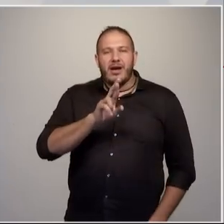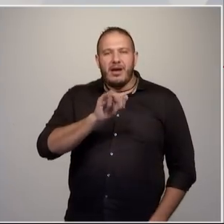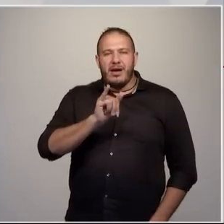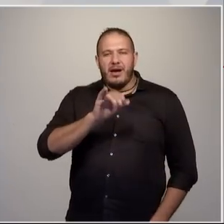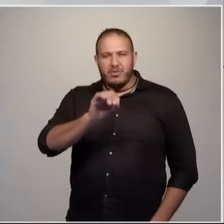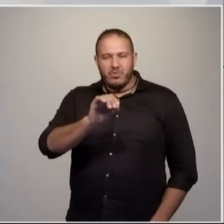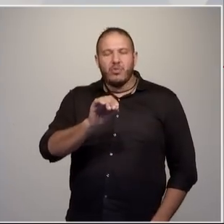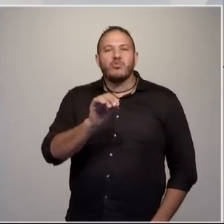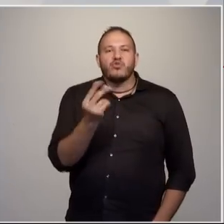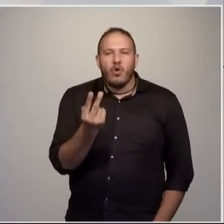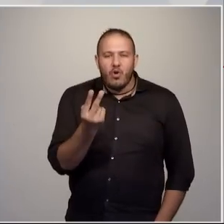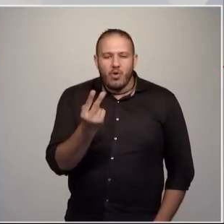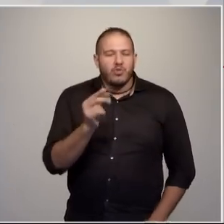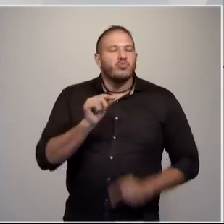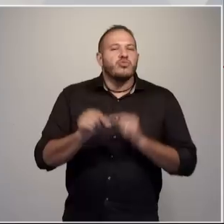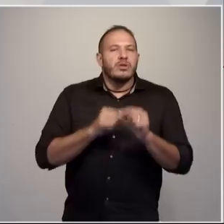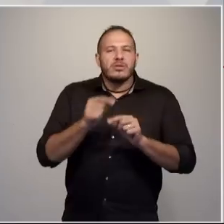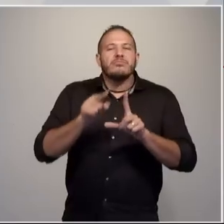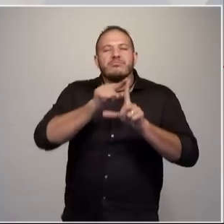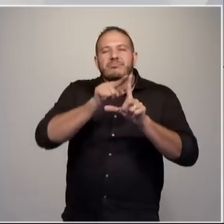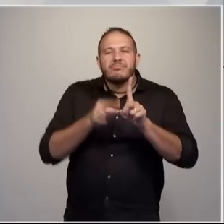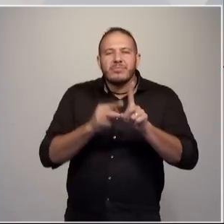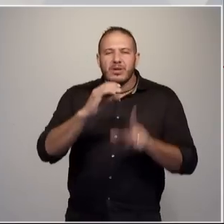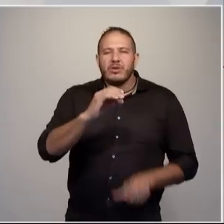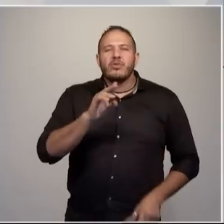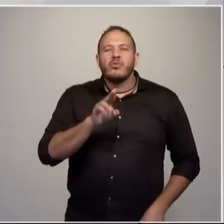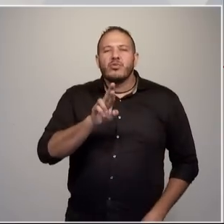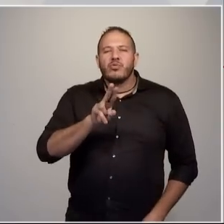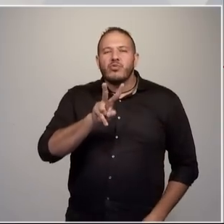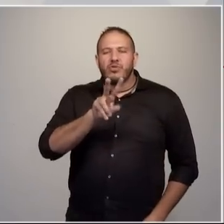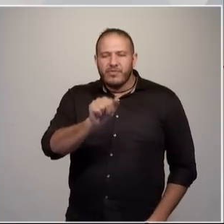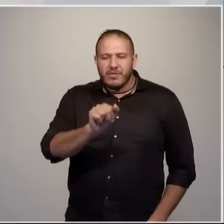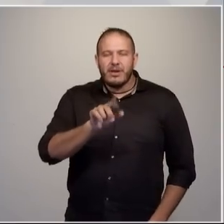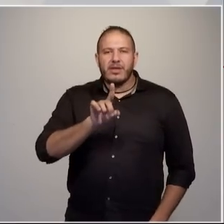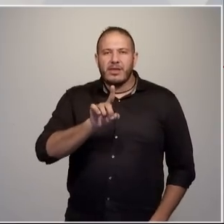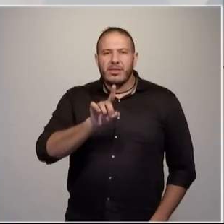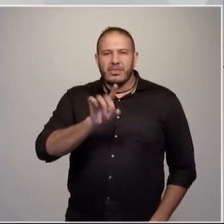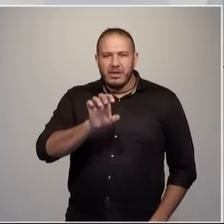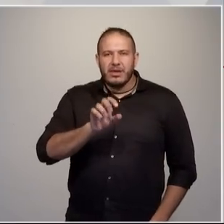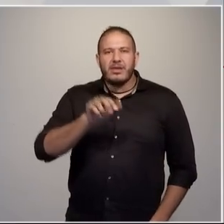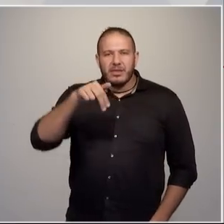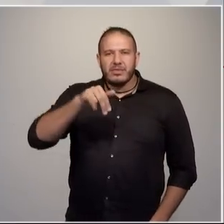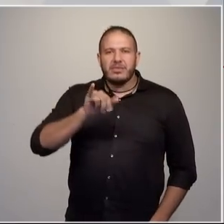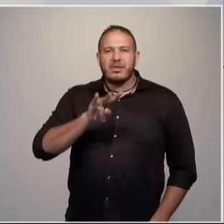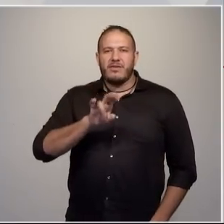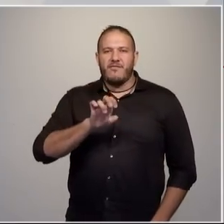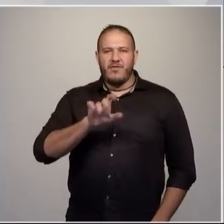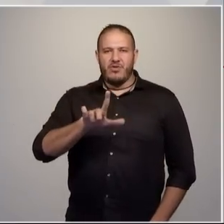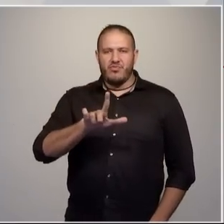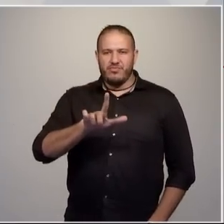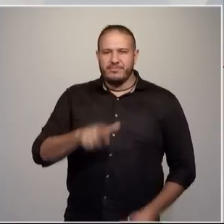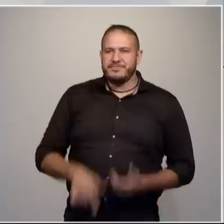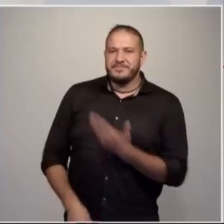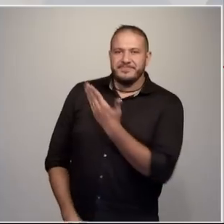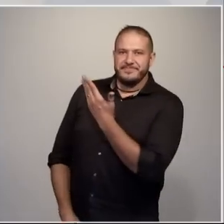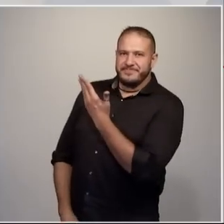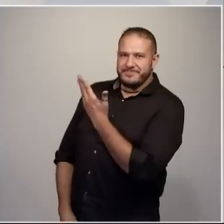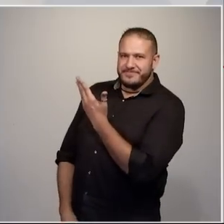é a curva de nível? Esse é o conceito de curva de nível.